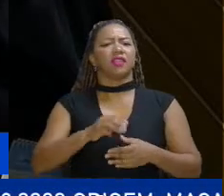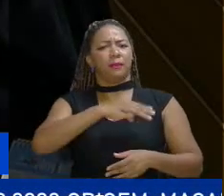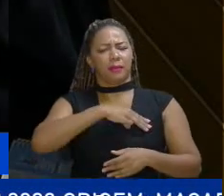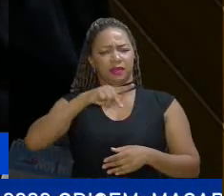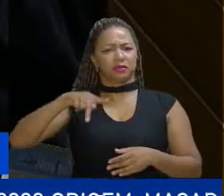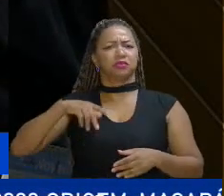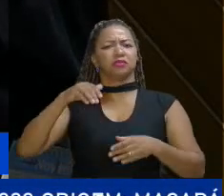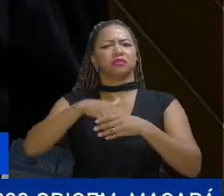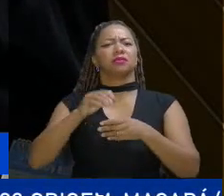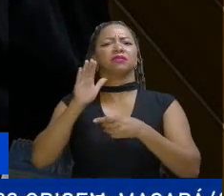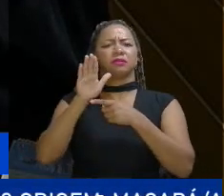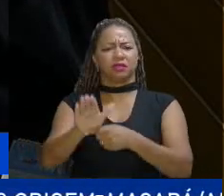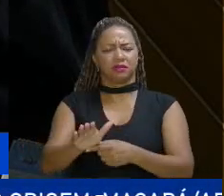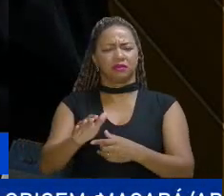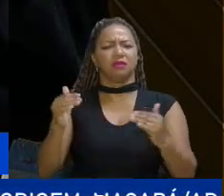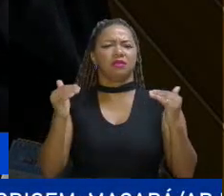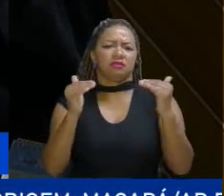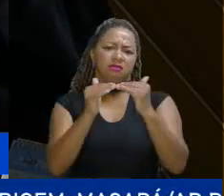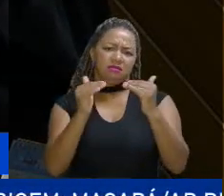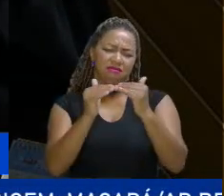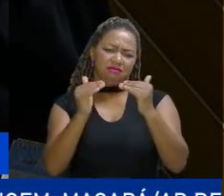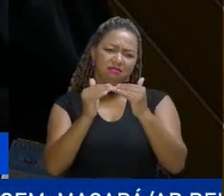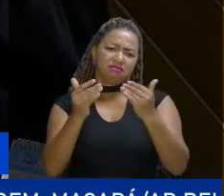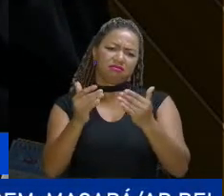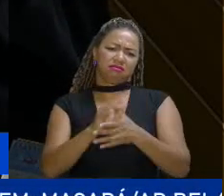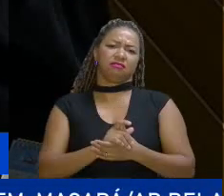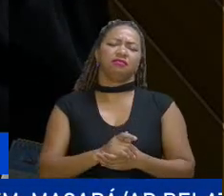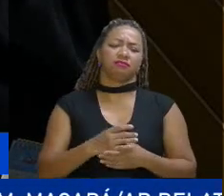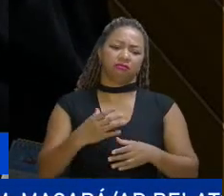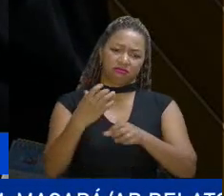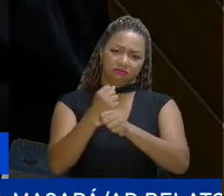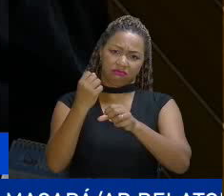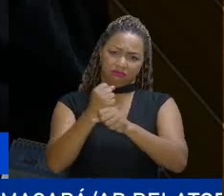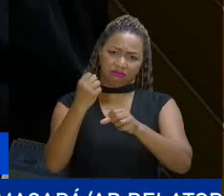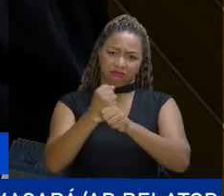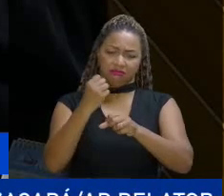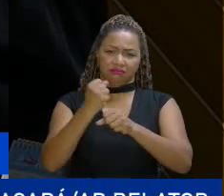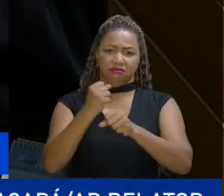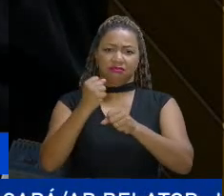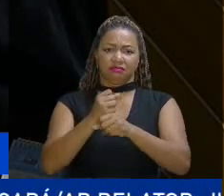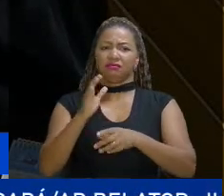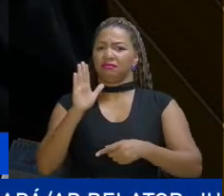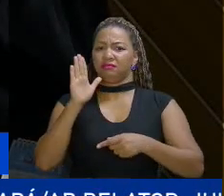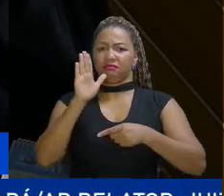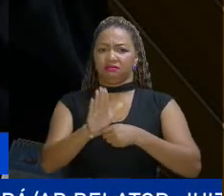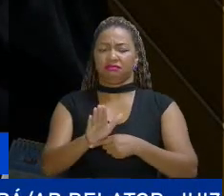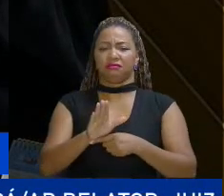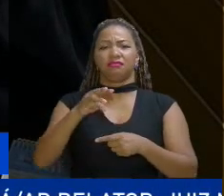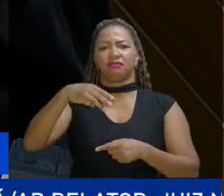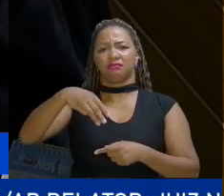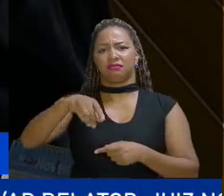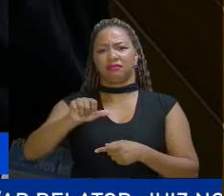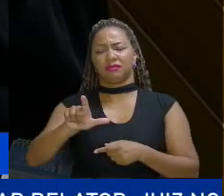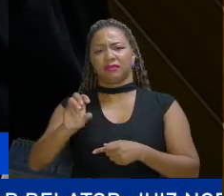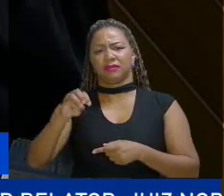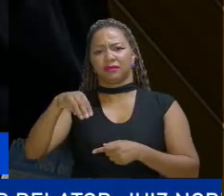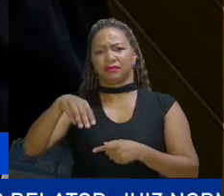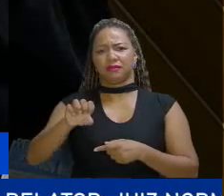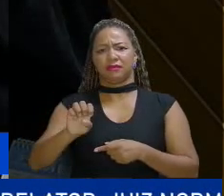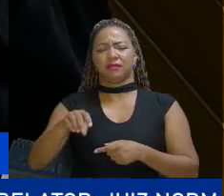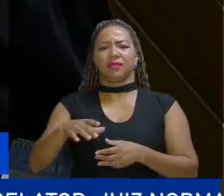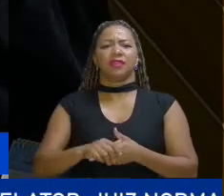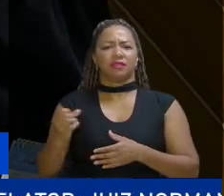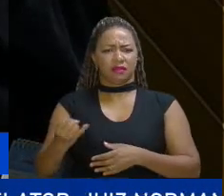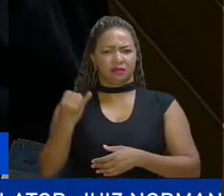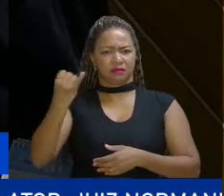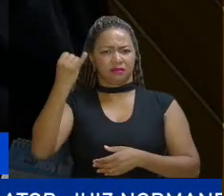Público Eleitoral apresentou sua concordância com a retotalização dos votos aventada por Milhomem, afirmando que seria